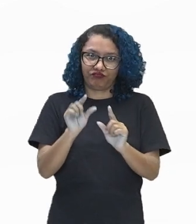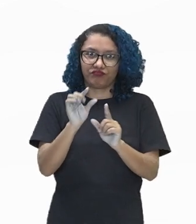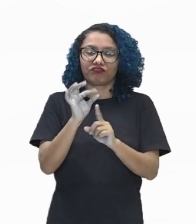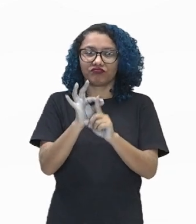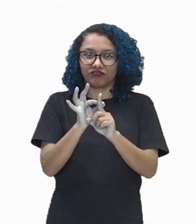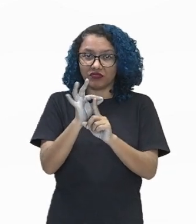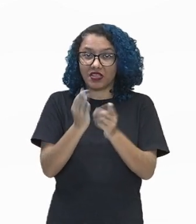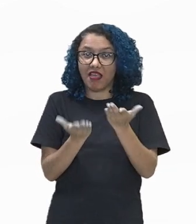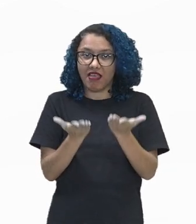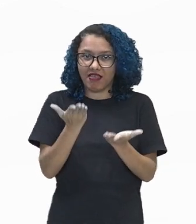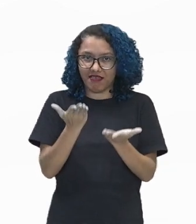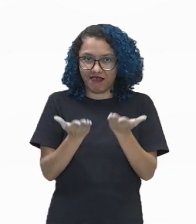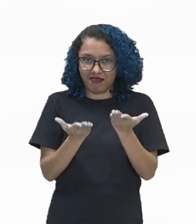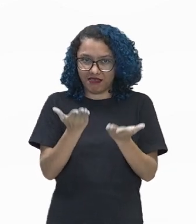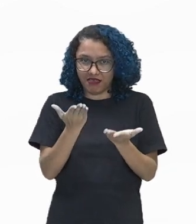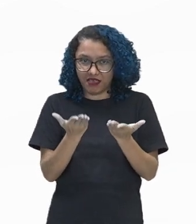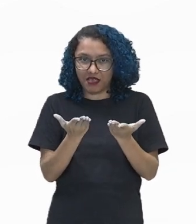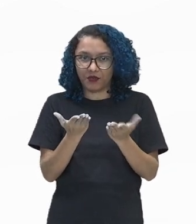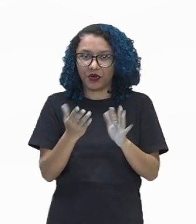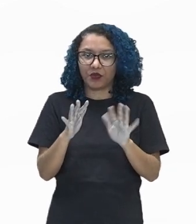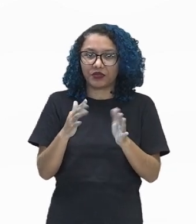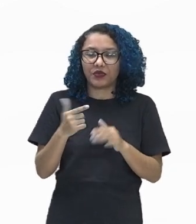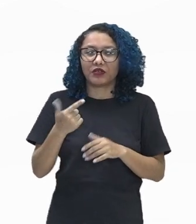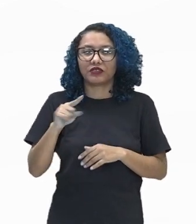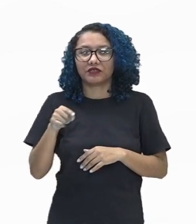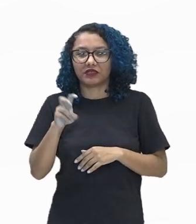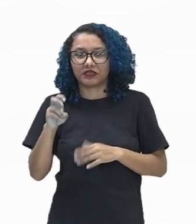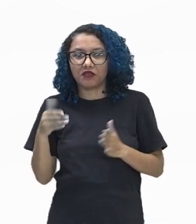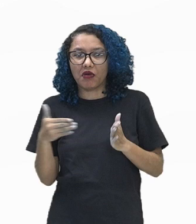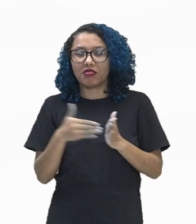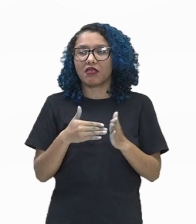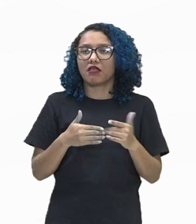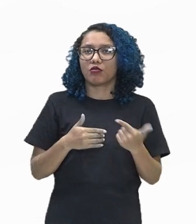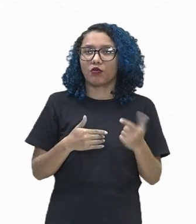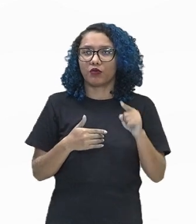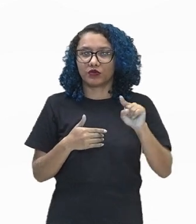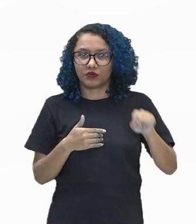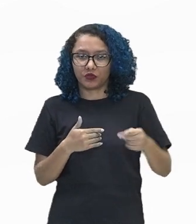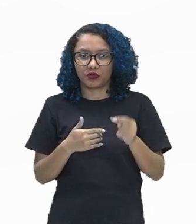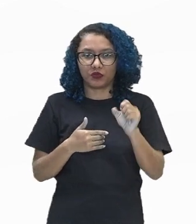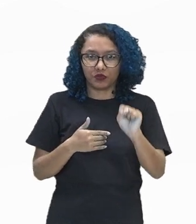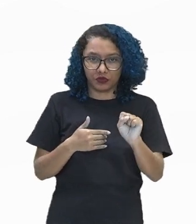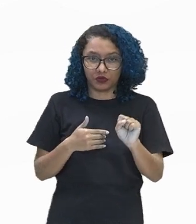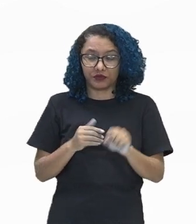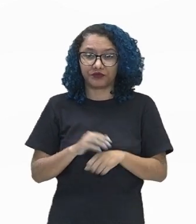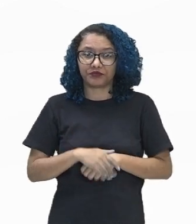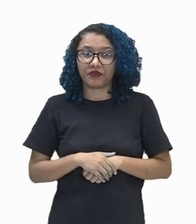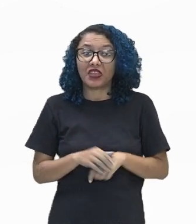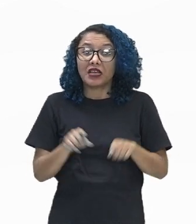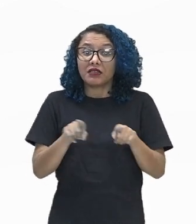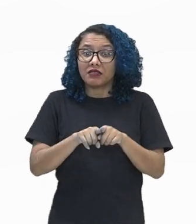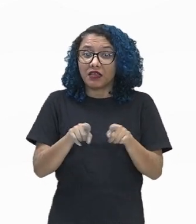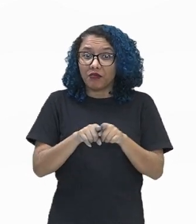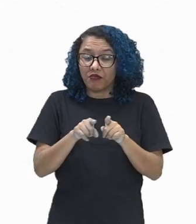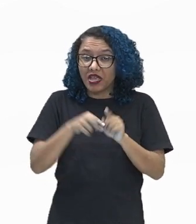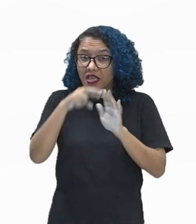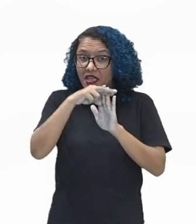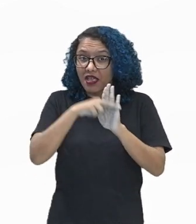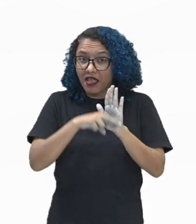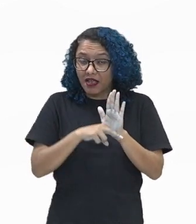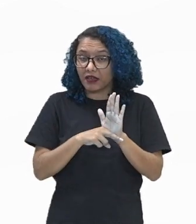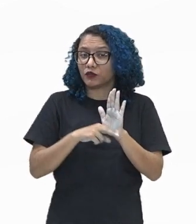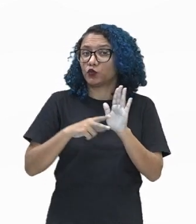manter ali um aumento apenas de 2,5 a 2,8. Seguindo as atuais políticas, então note